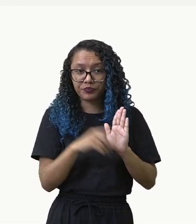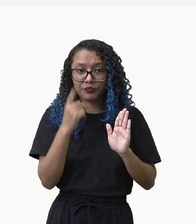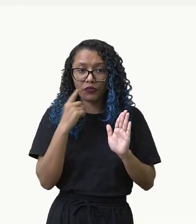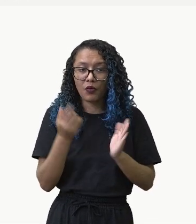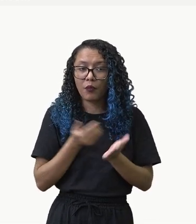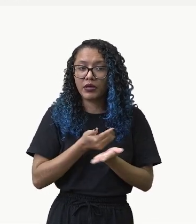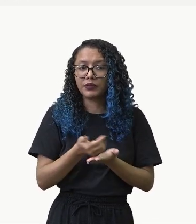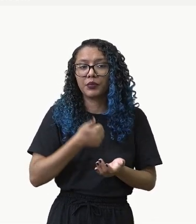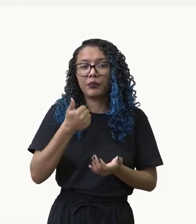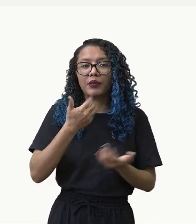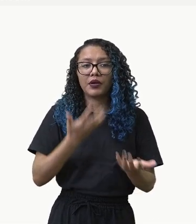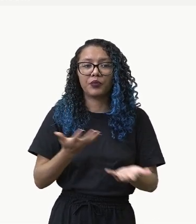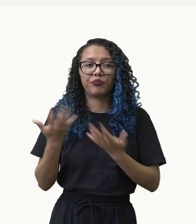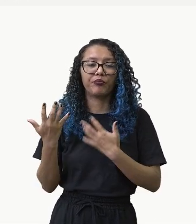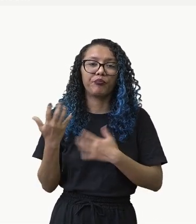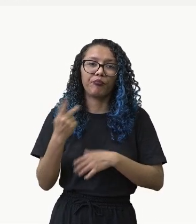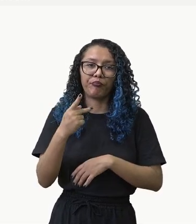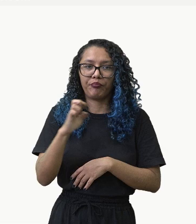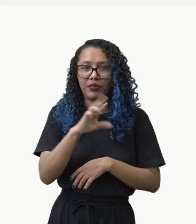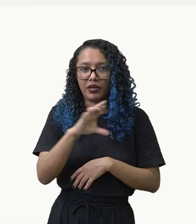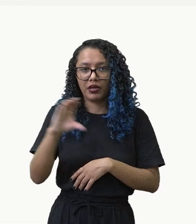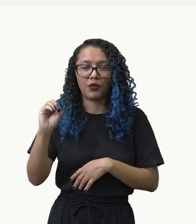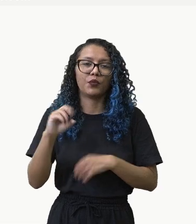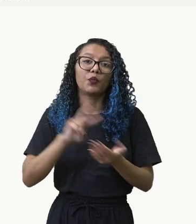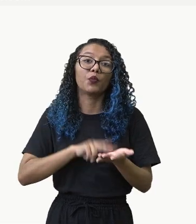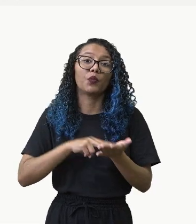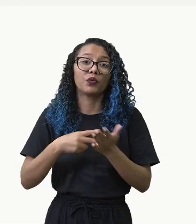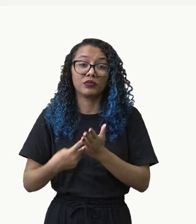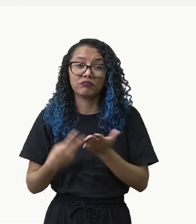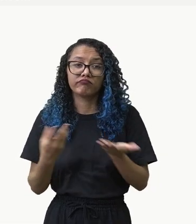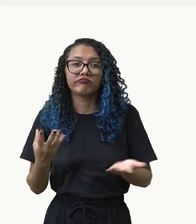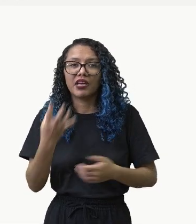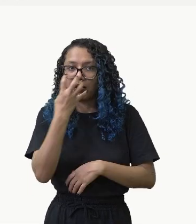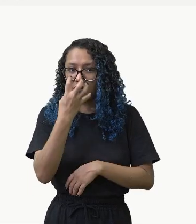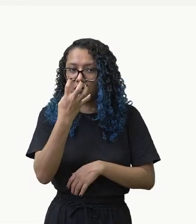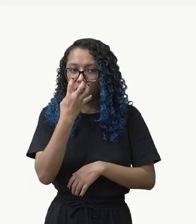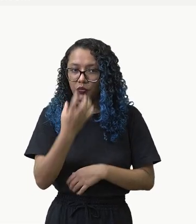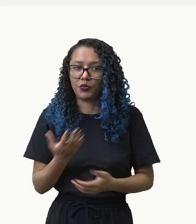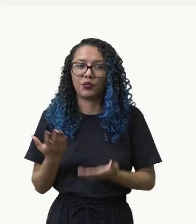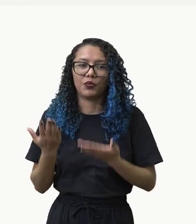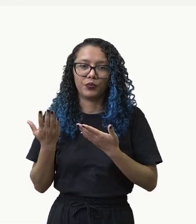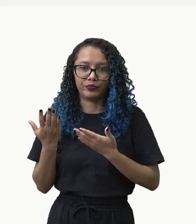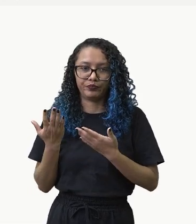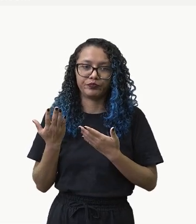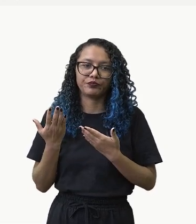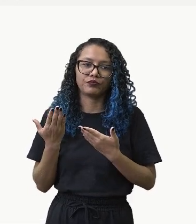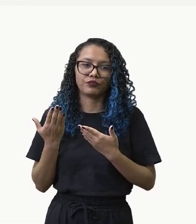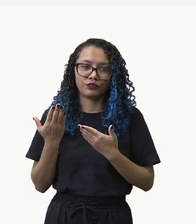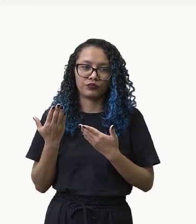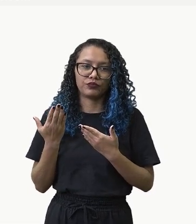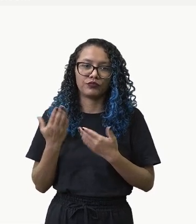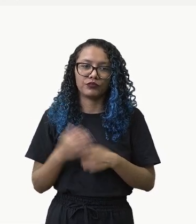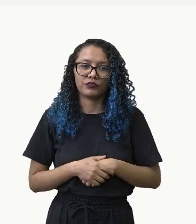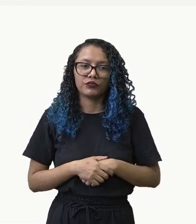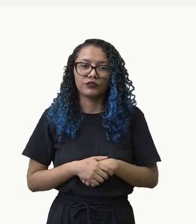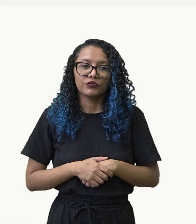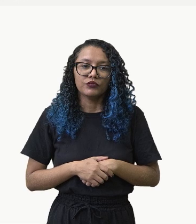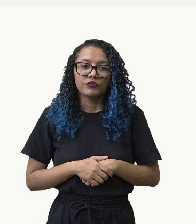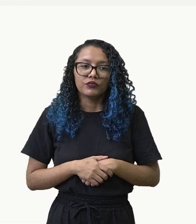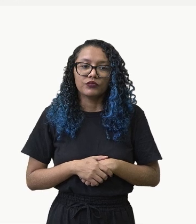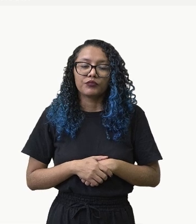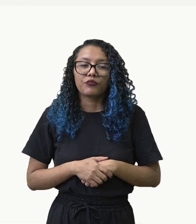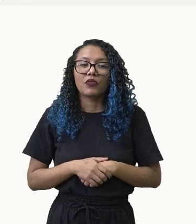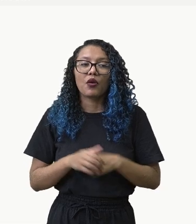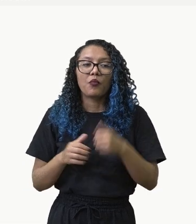do homem perro o cachorro a pronúncia perro certo o feminino dele la